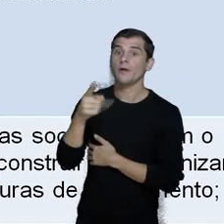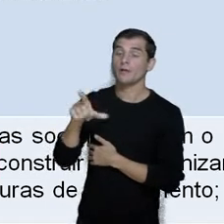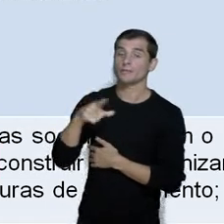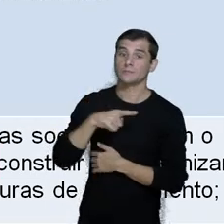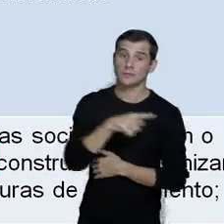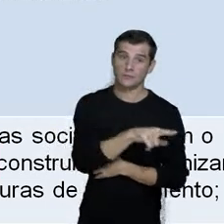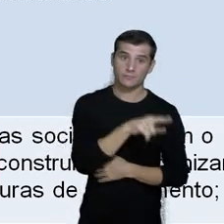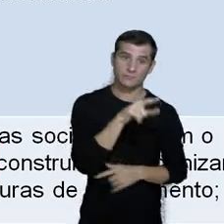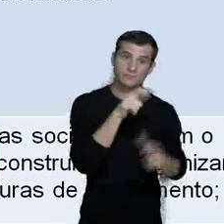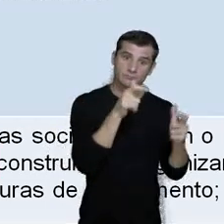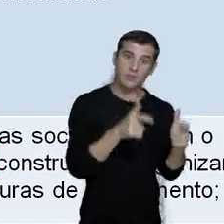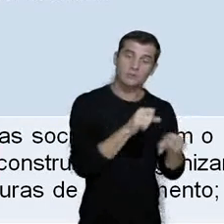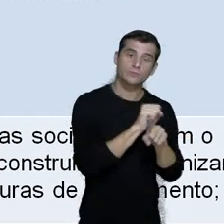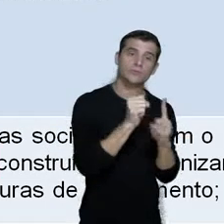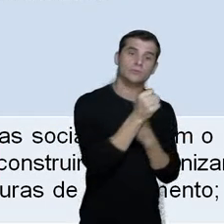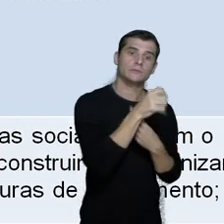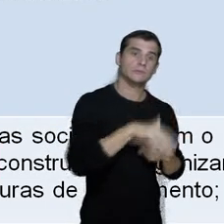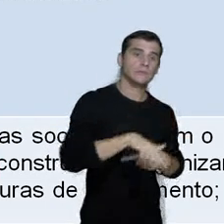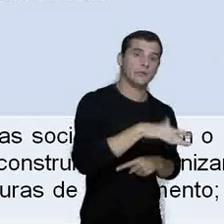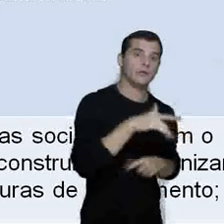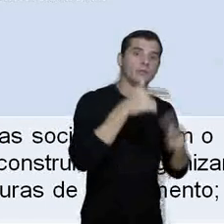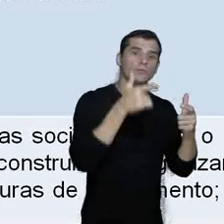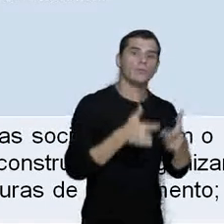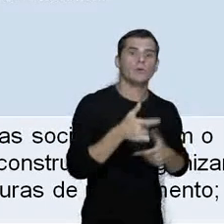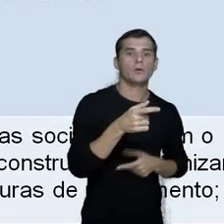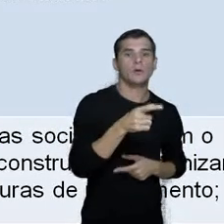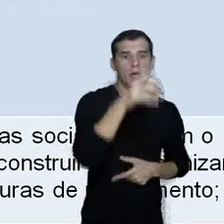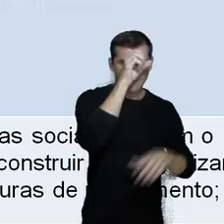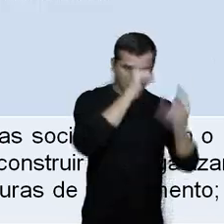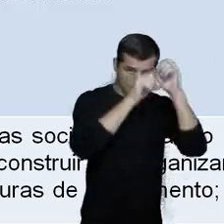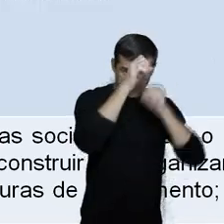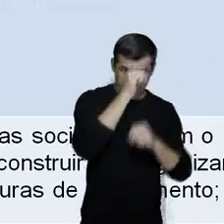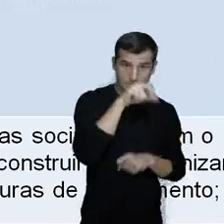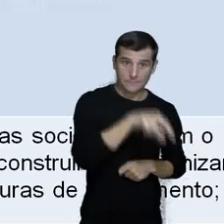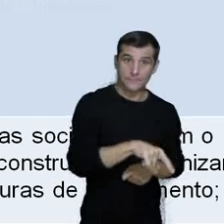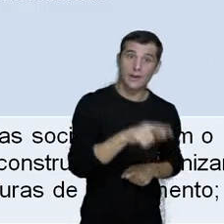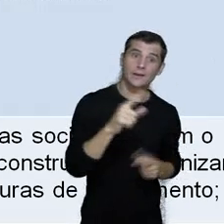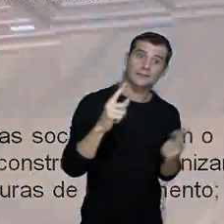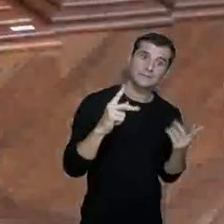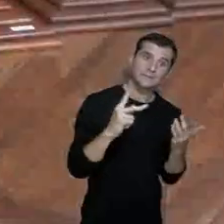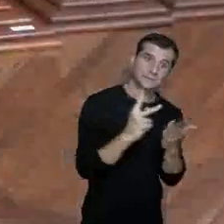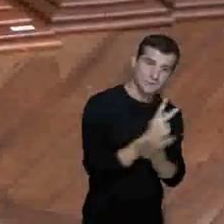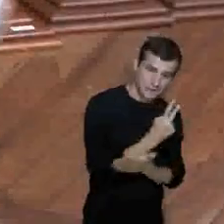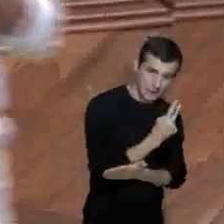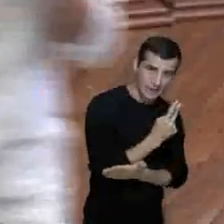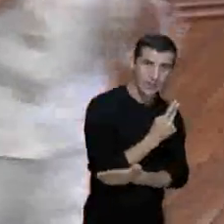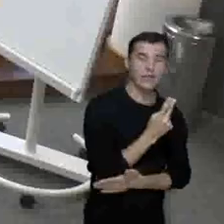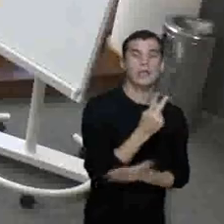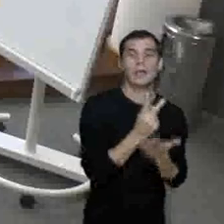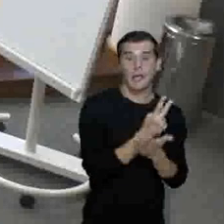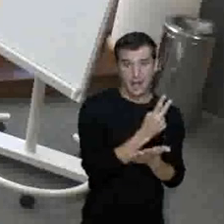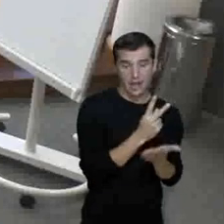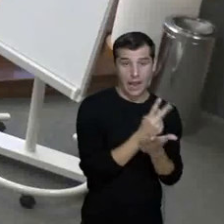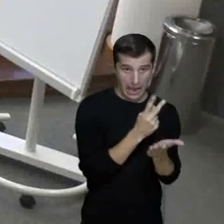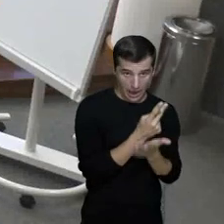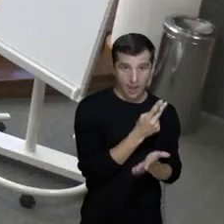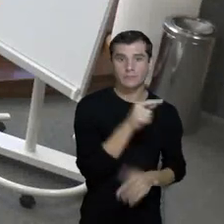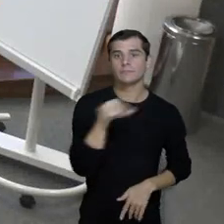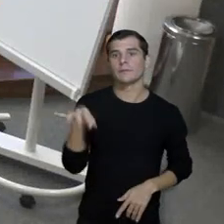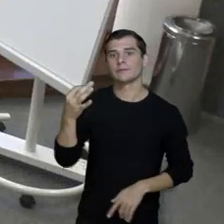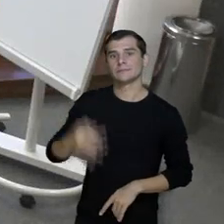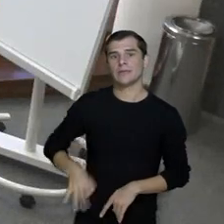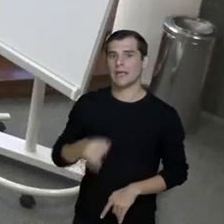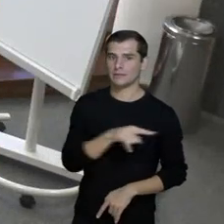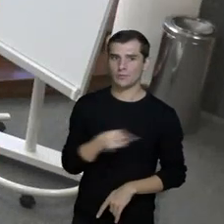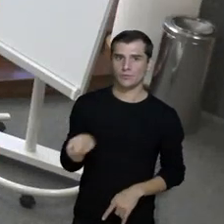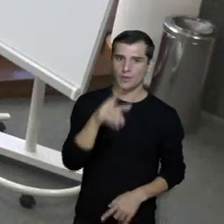errado tá tanto que o Pag ele tem pra gente saber e entender o que que